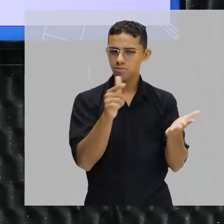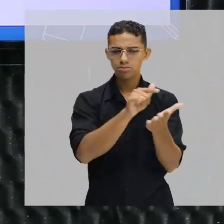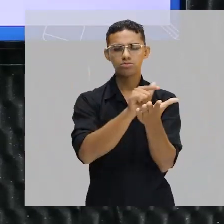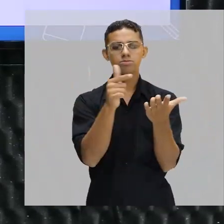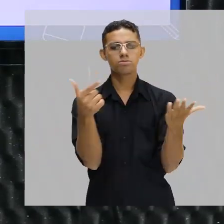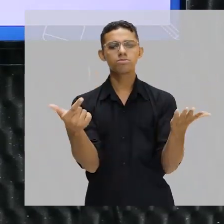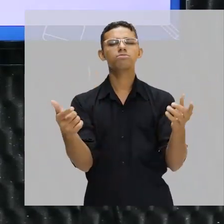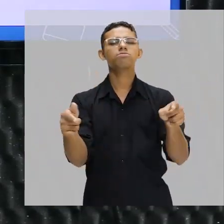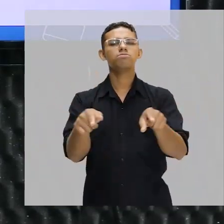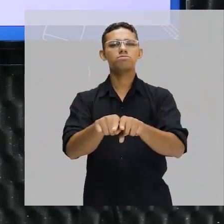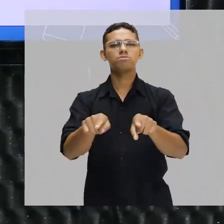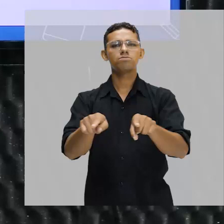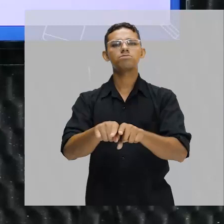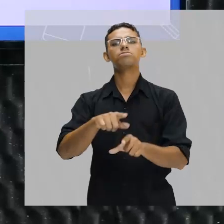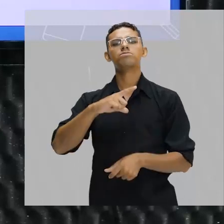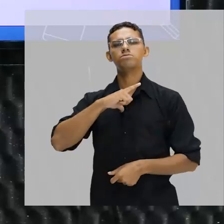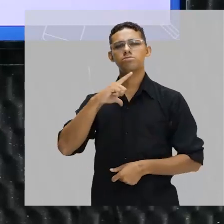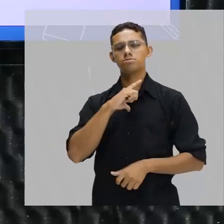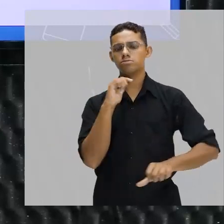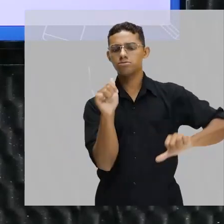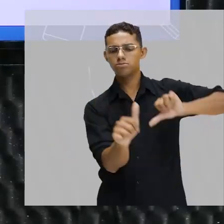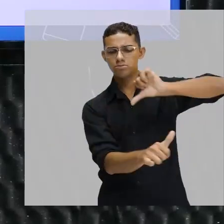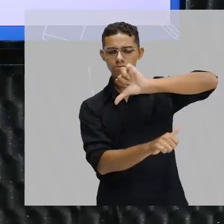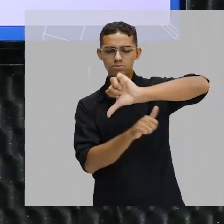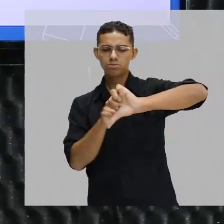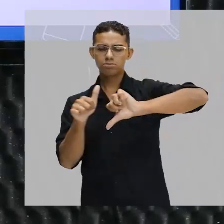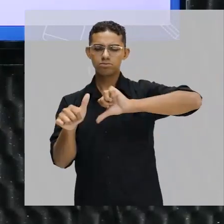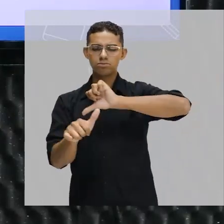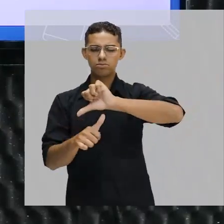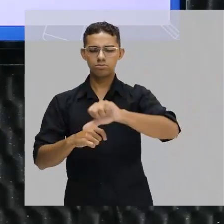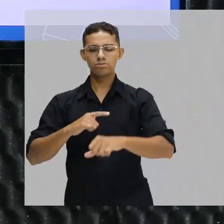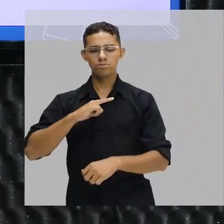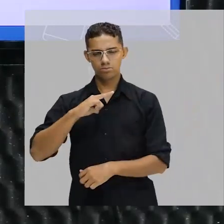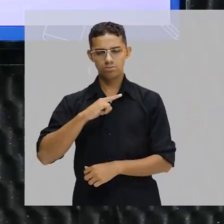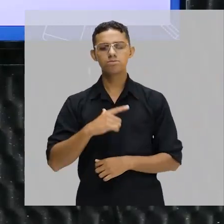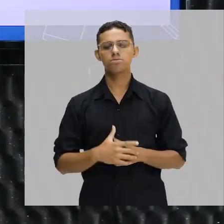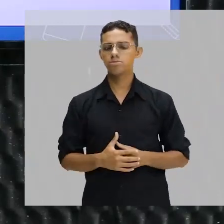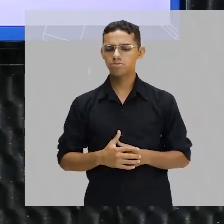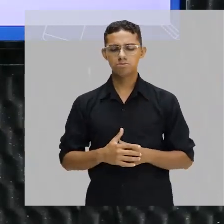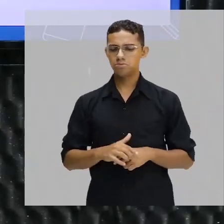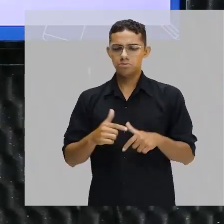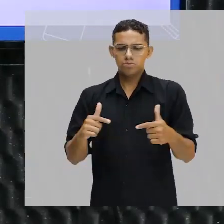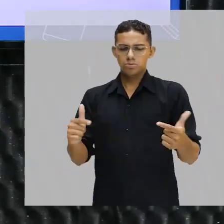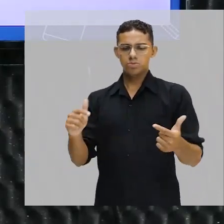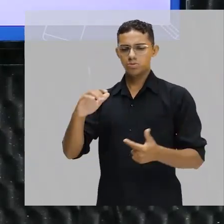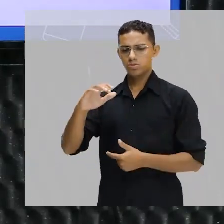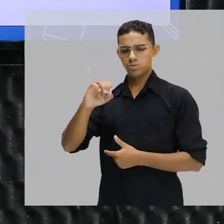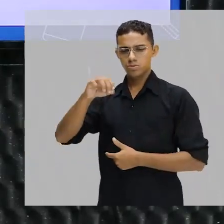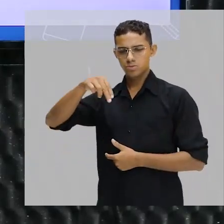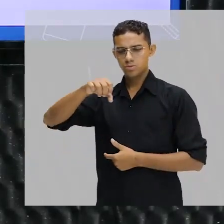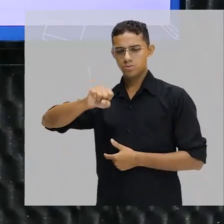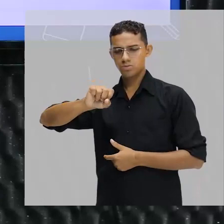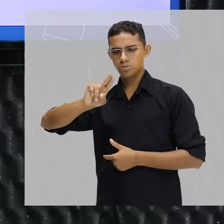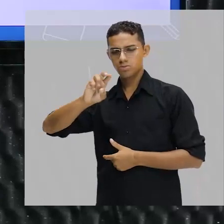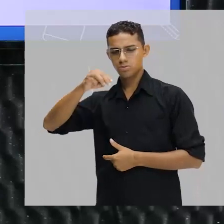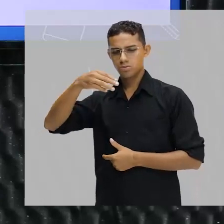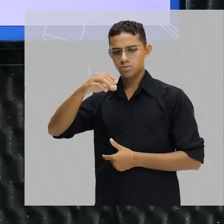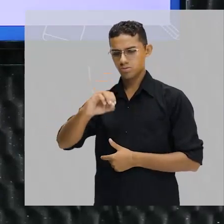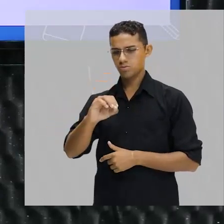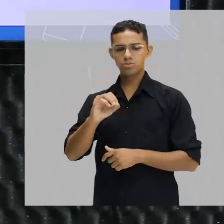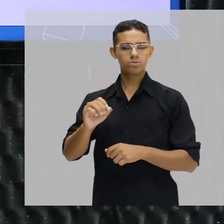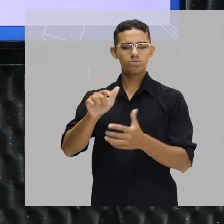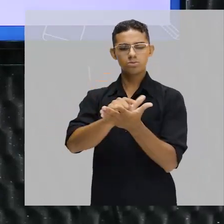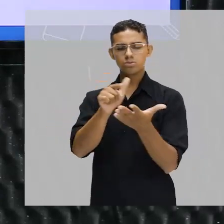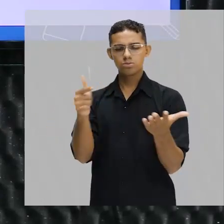estão passando por essa transição, por essa mudança. A gente já não vê um consumo tão grande do jornal impresso,